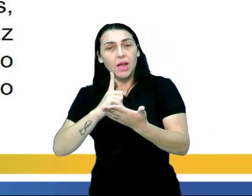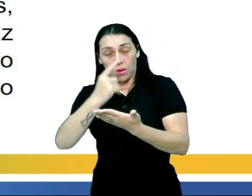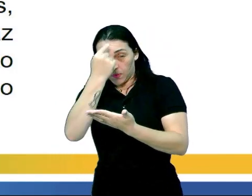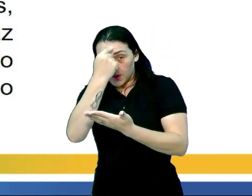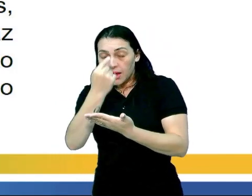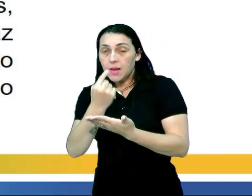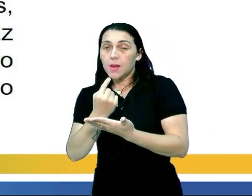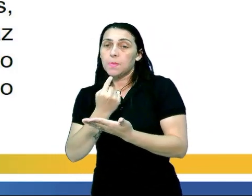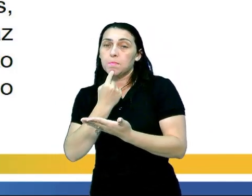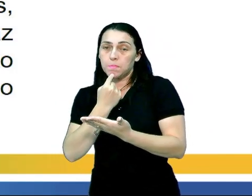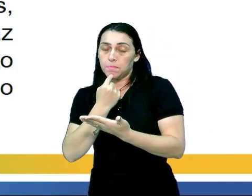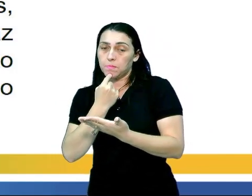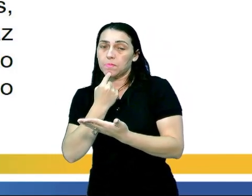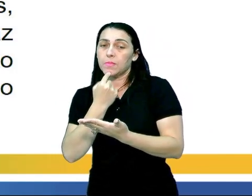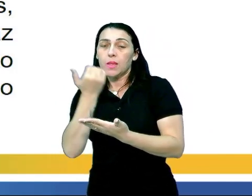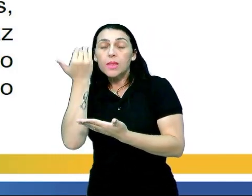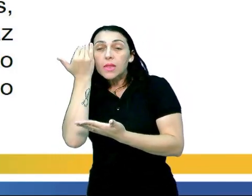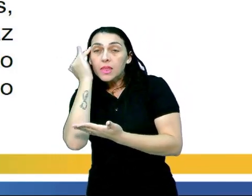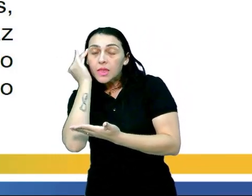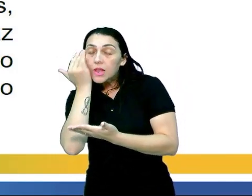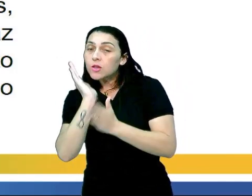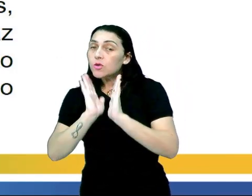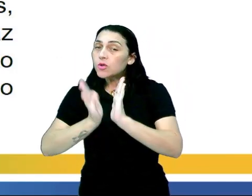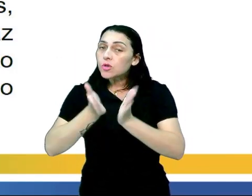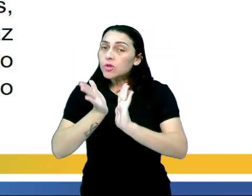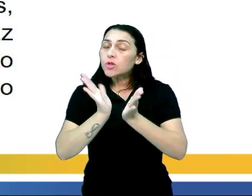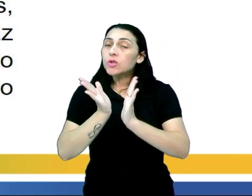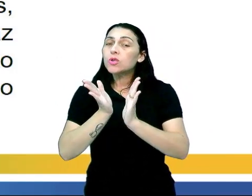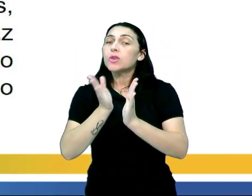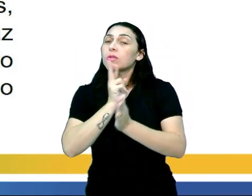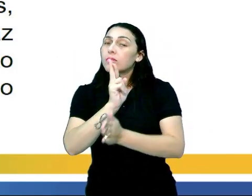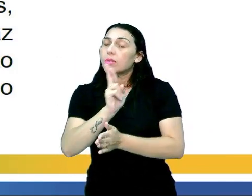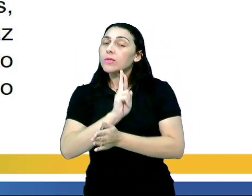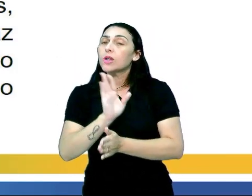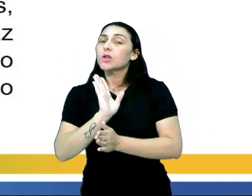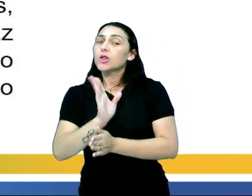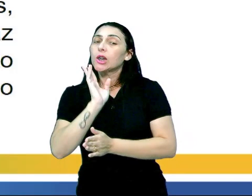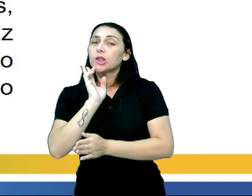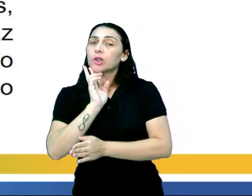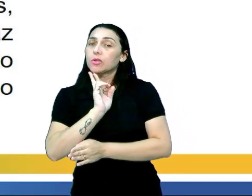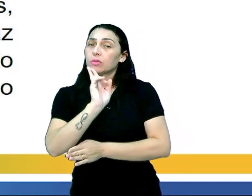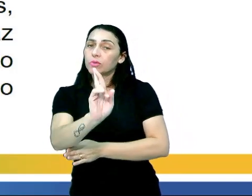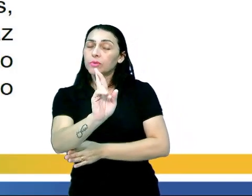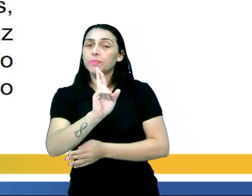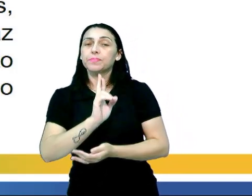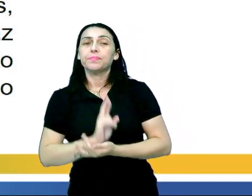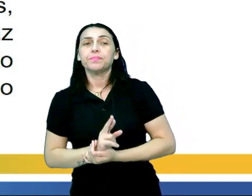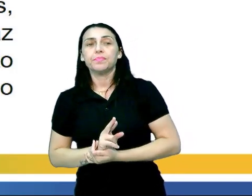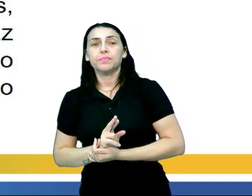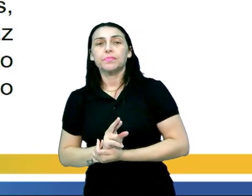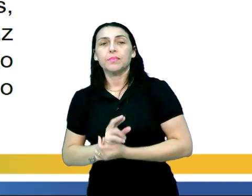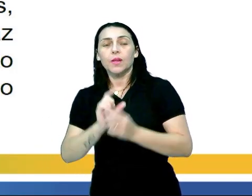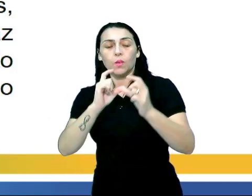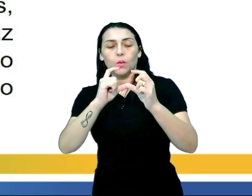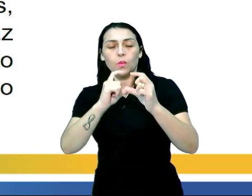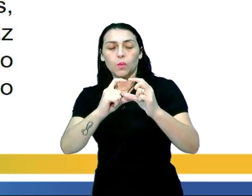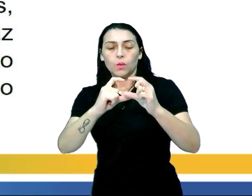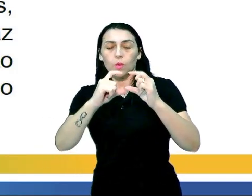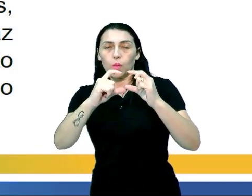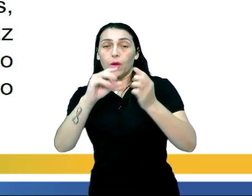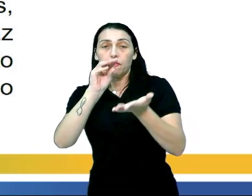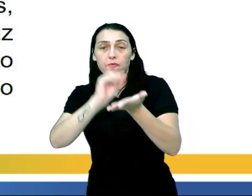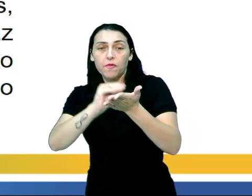imagem, e aí a gente compreendendo já a dinâmica de responder, a gente já vai direto para o comando, ó. Os cubinhos que ainda